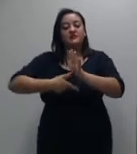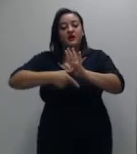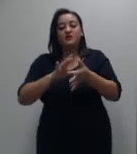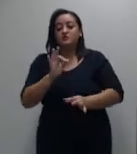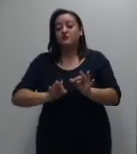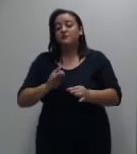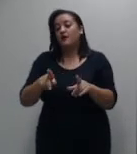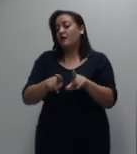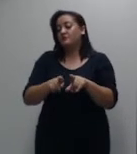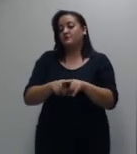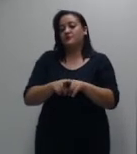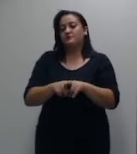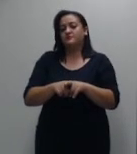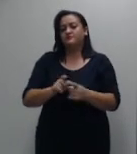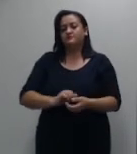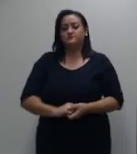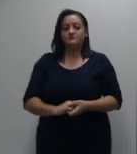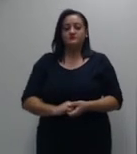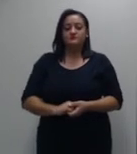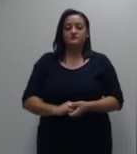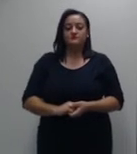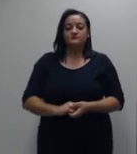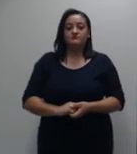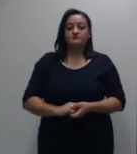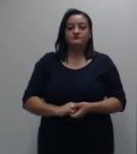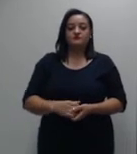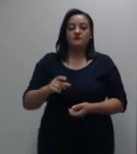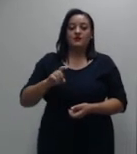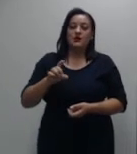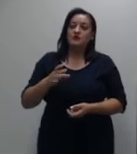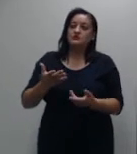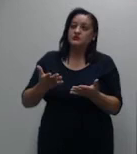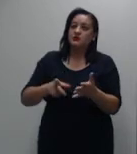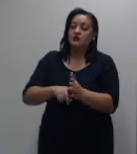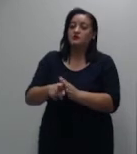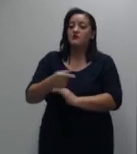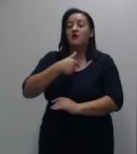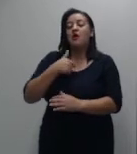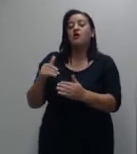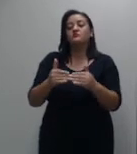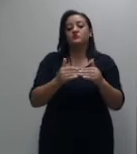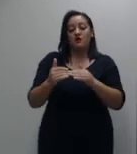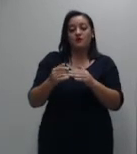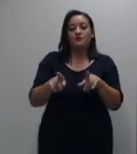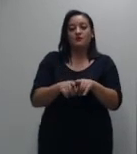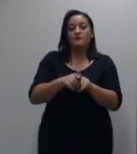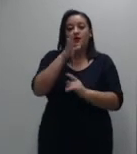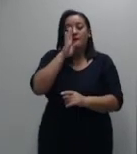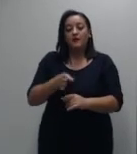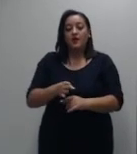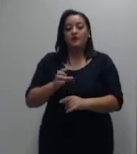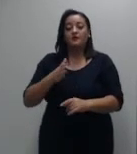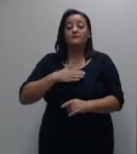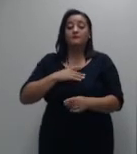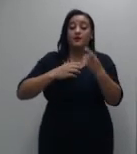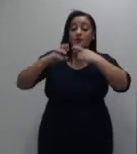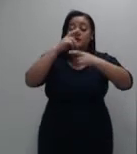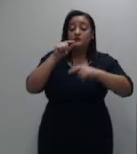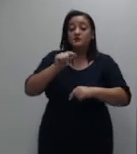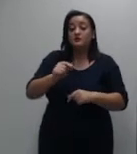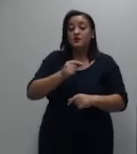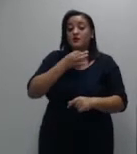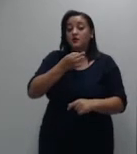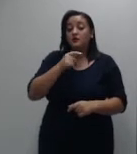Abrir que são aqui estou eu estou de acordo com a médica me observação aqui é que em